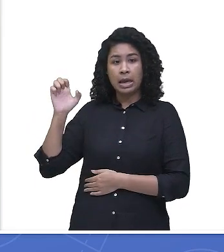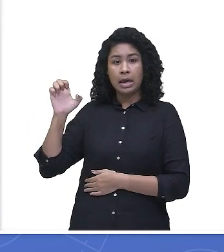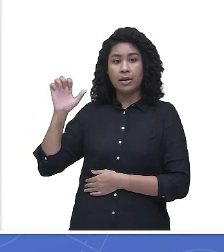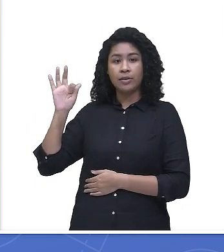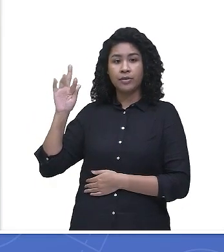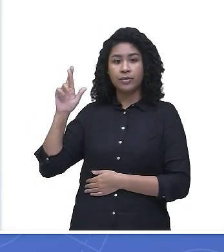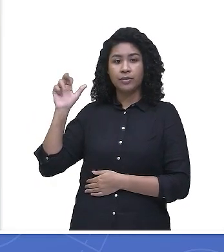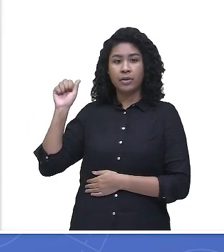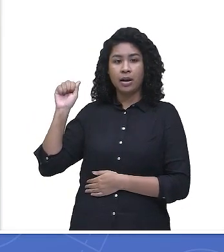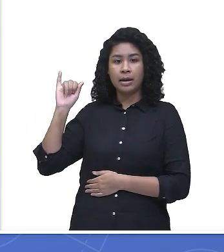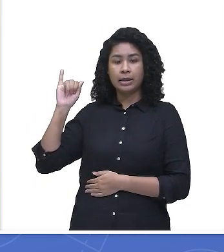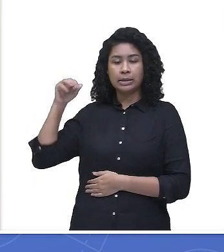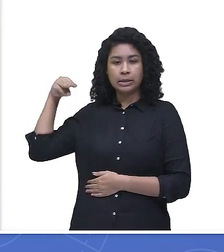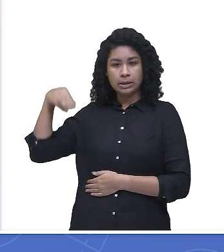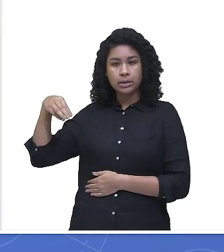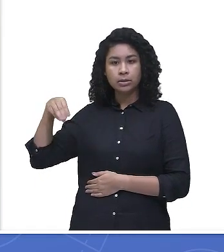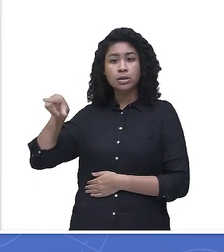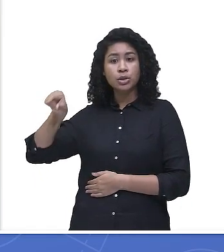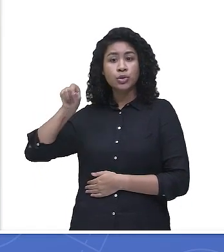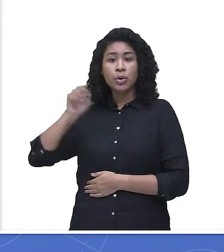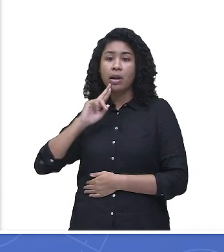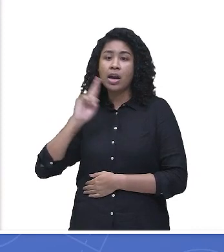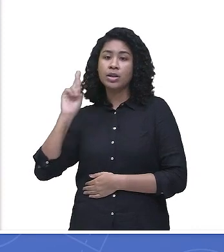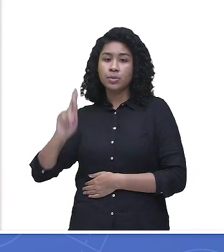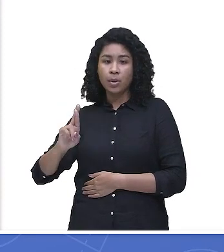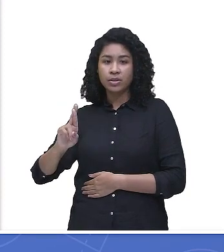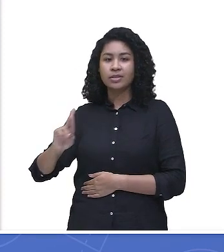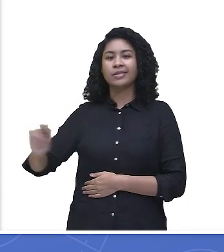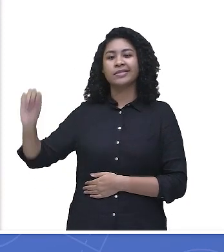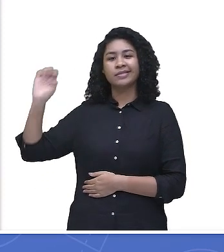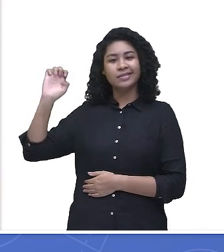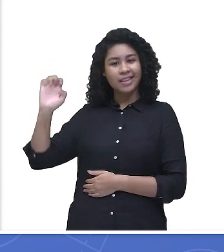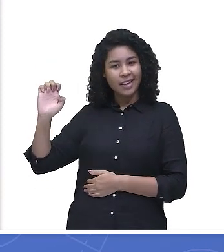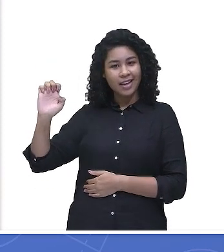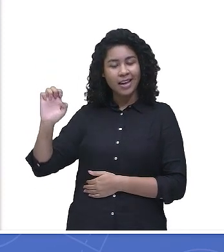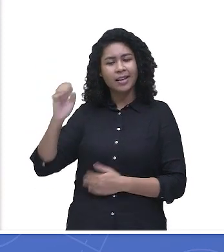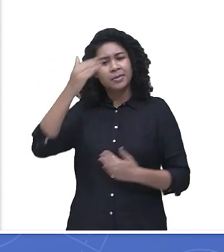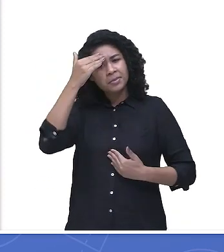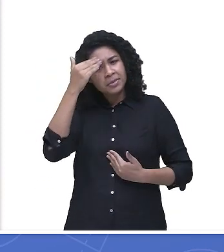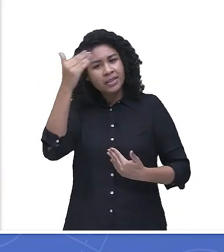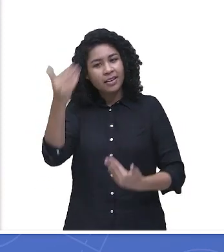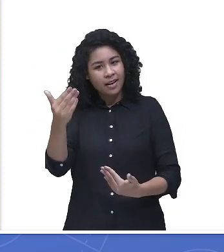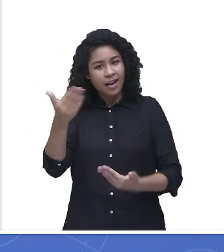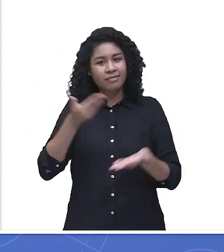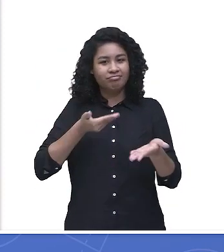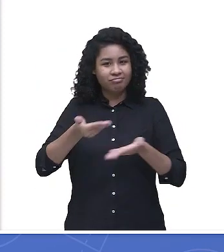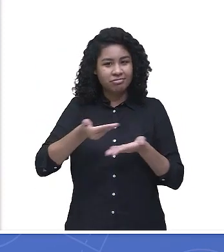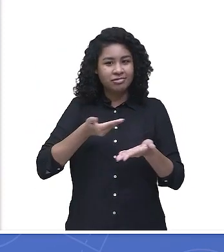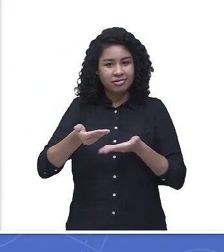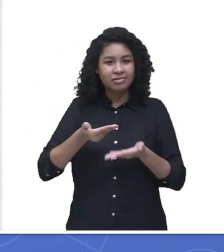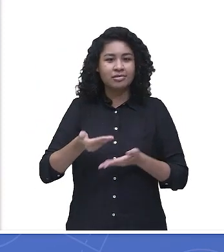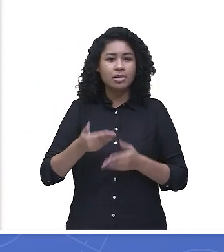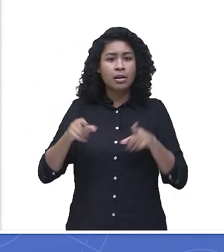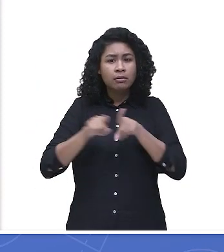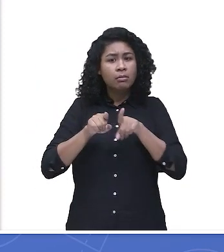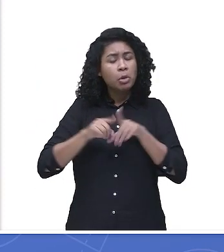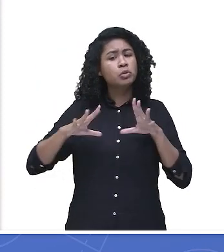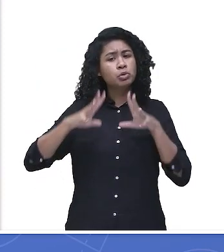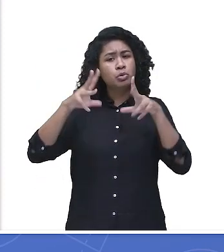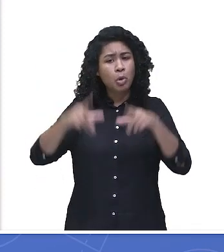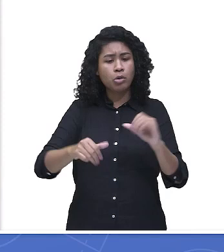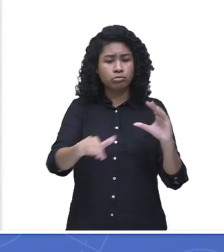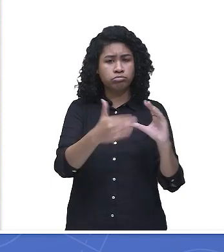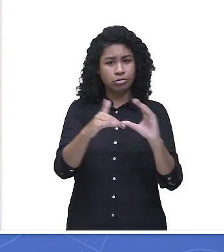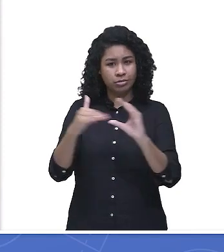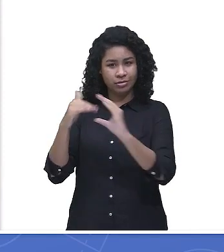questão aí, a questão de número 1, é a letra E. Agradeço a participação do nosso aluno e também dos nossos alunos que estão interagindo lá no